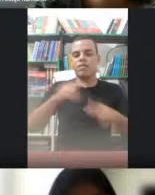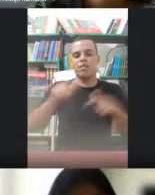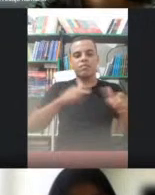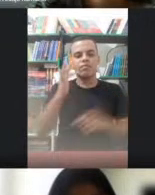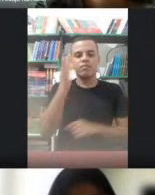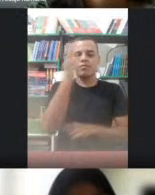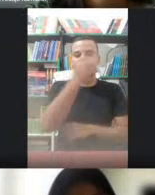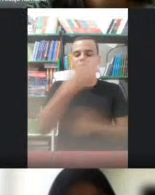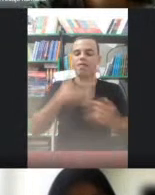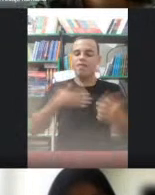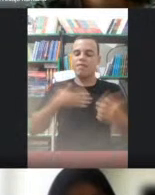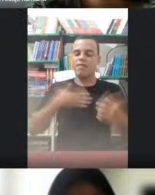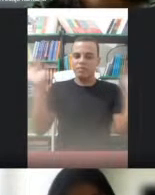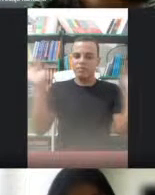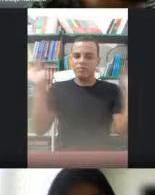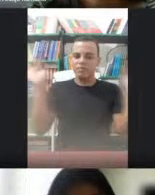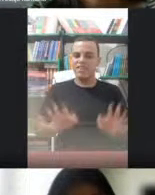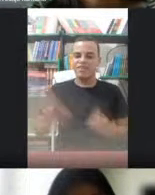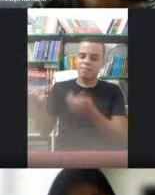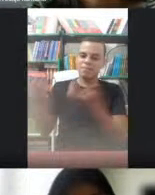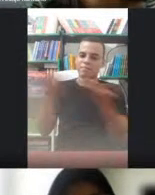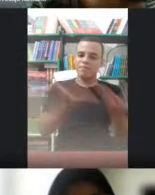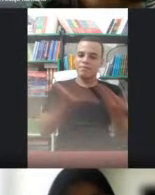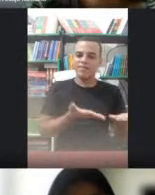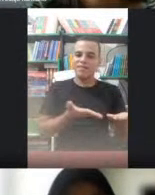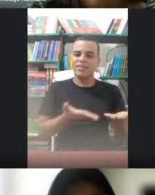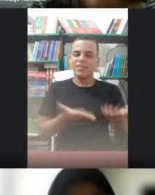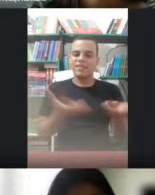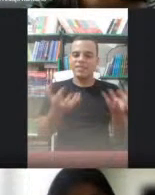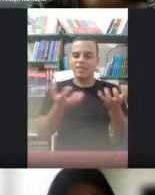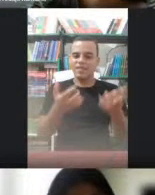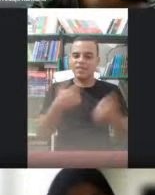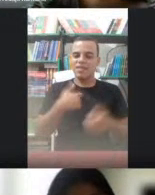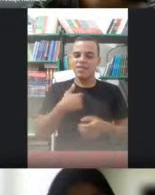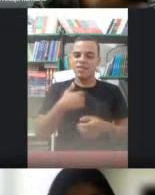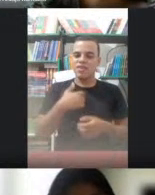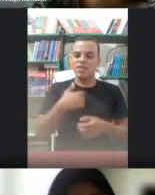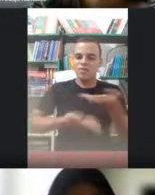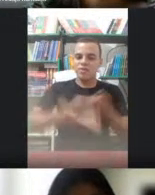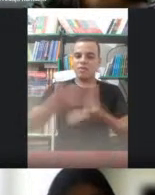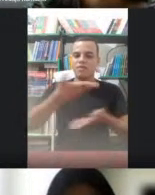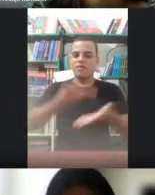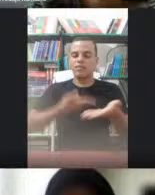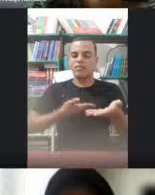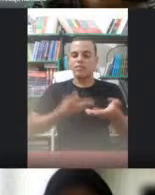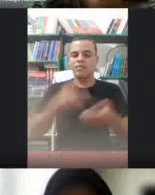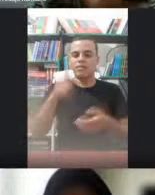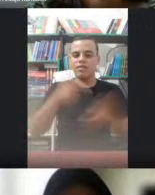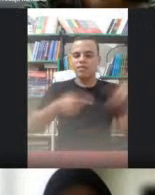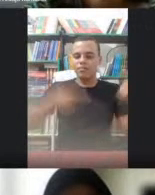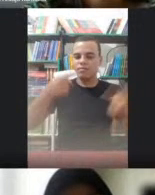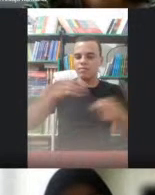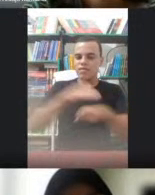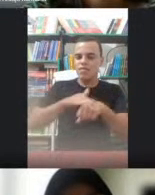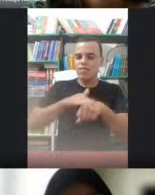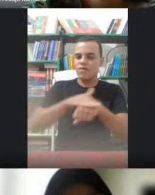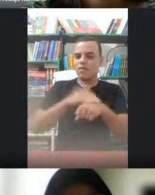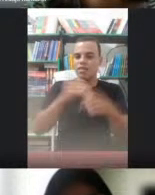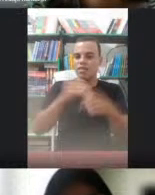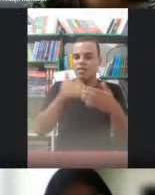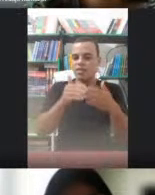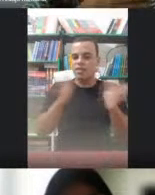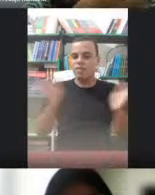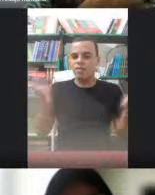muito feliz pelo convite, né? Espero poder contribuir, né, com essa discussão também. Eu vou abrir aqui uma